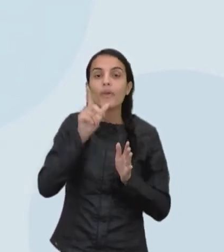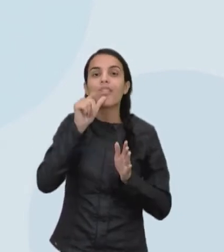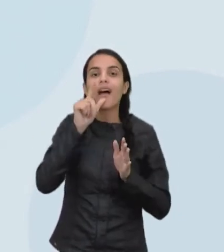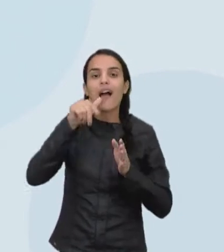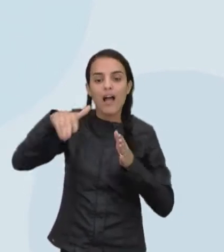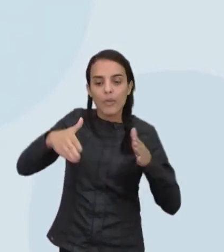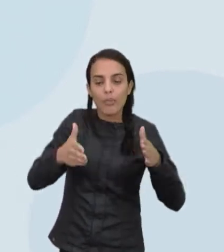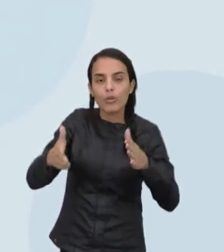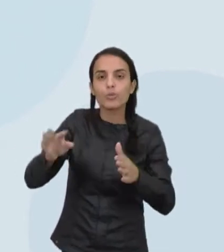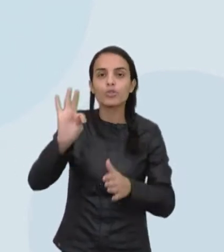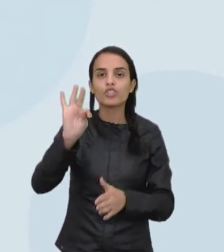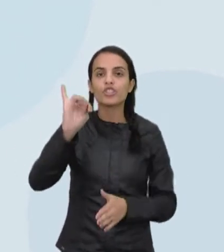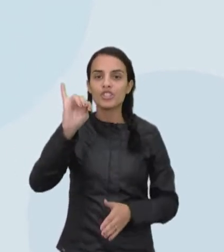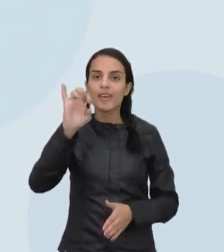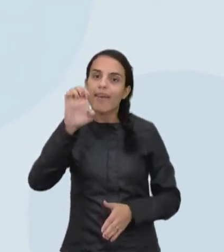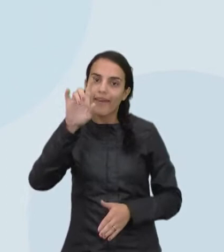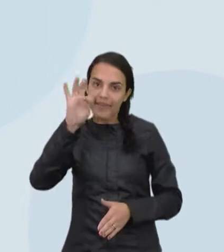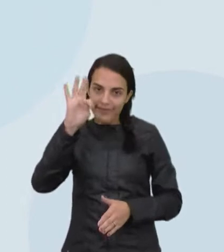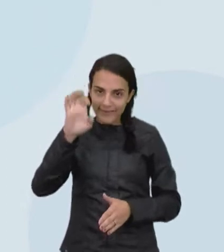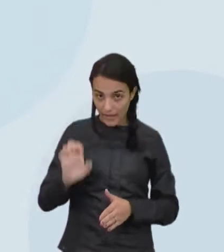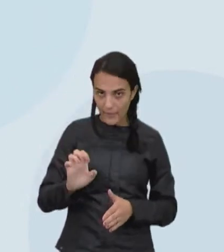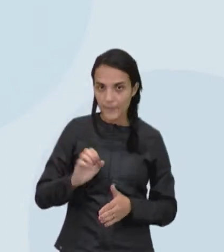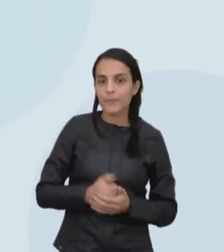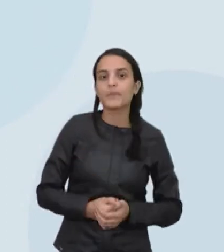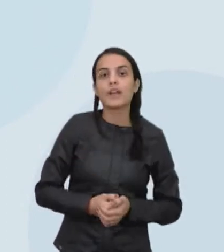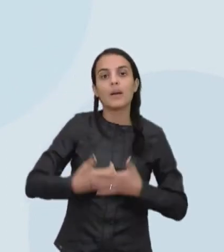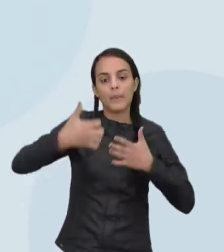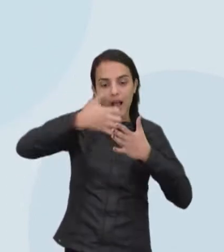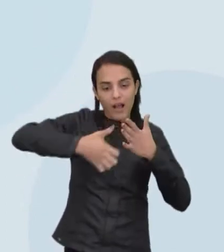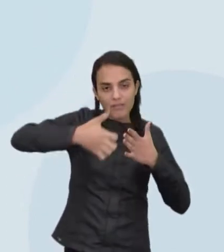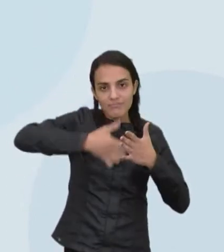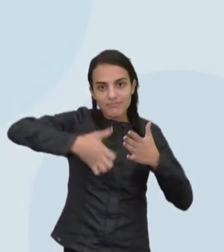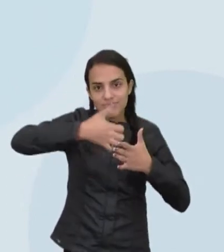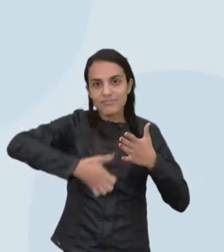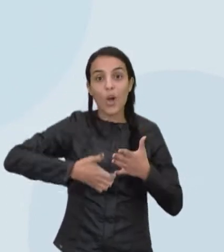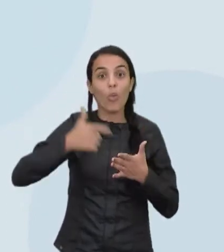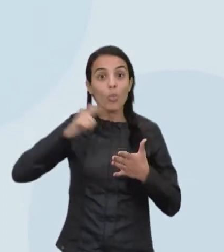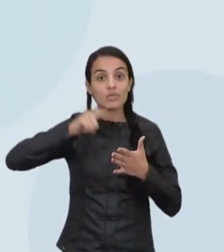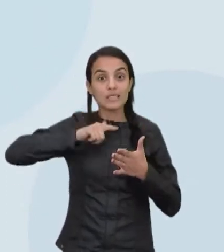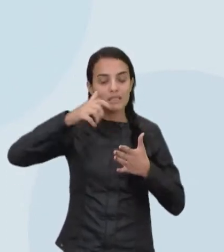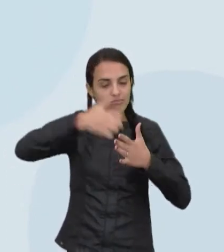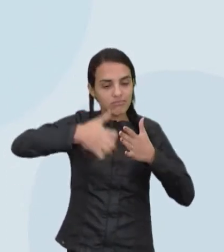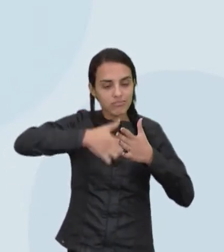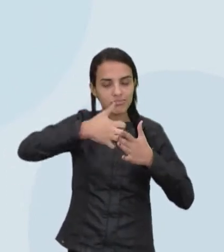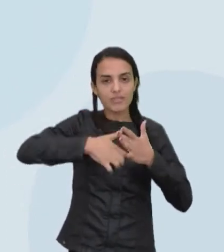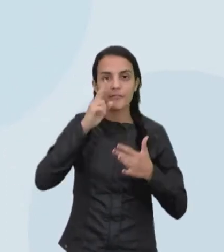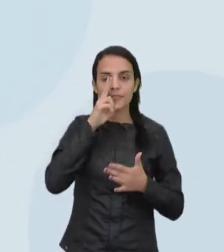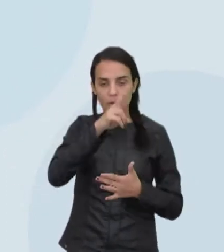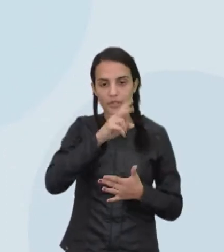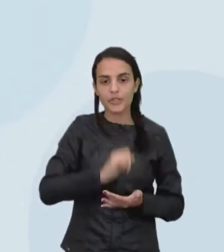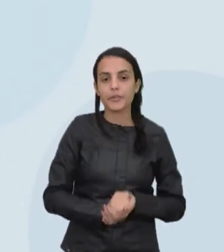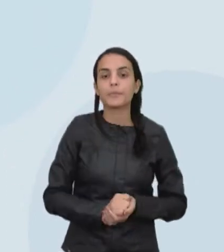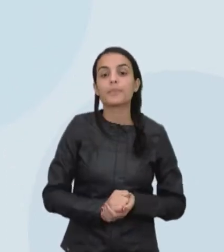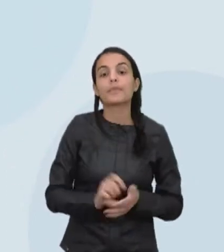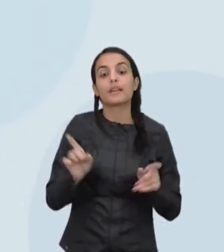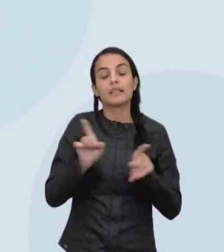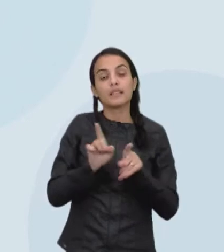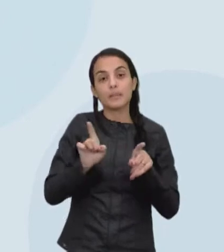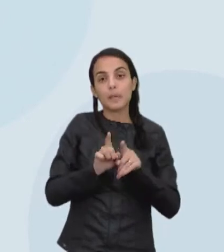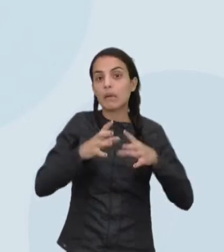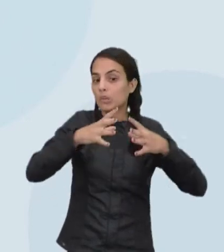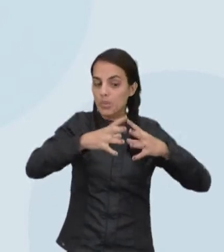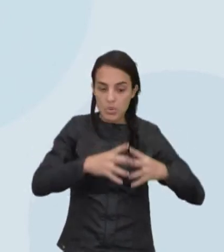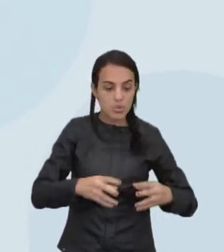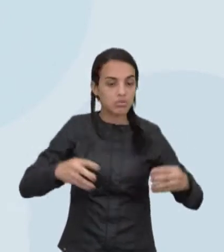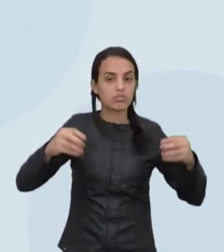sistema de represas para acionar uma usina no pé da Serra do Mar. O reservatório da usina de Itaipu fez